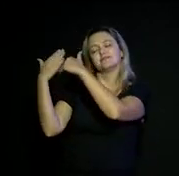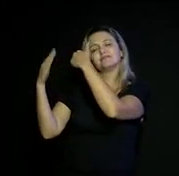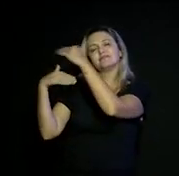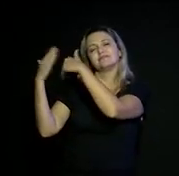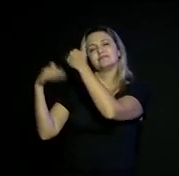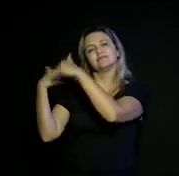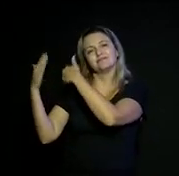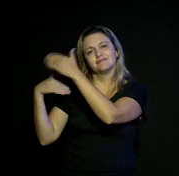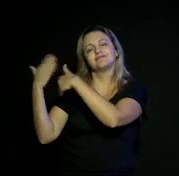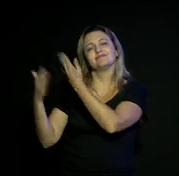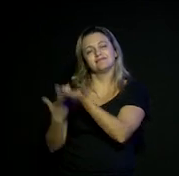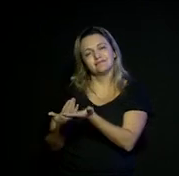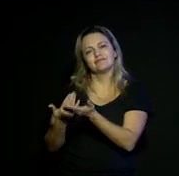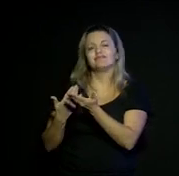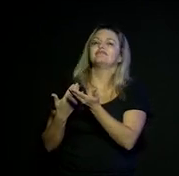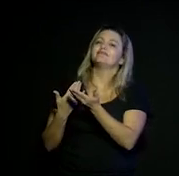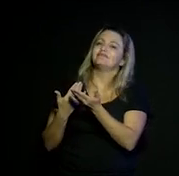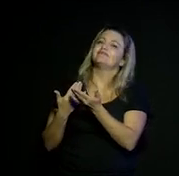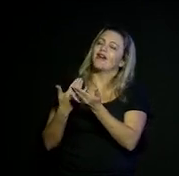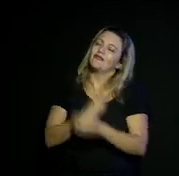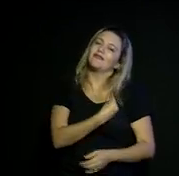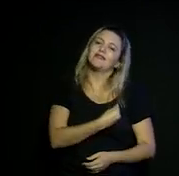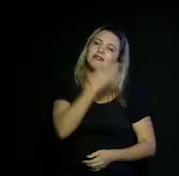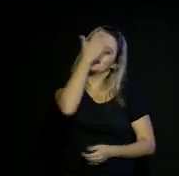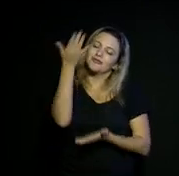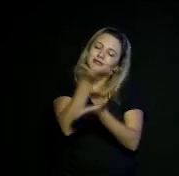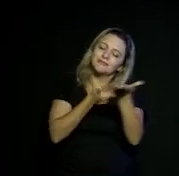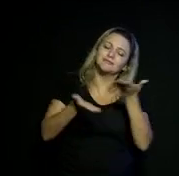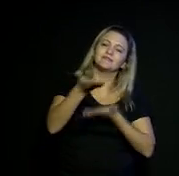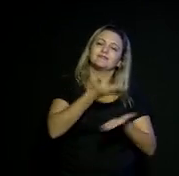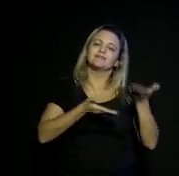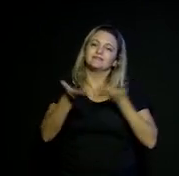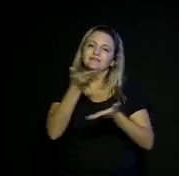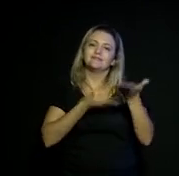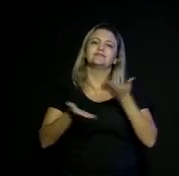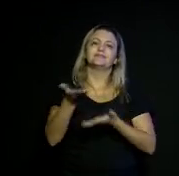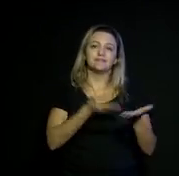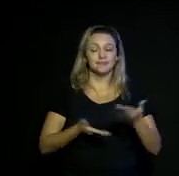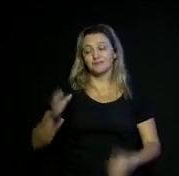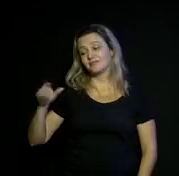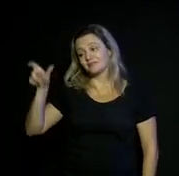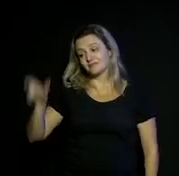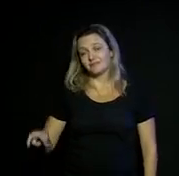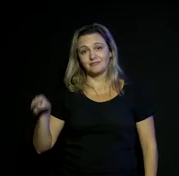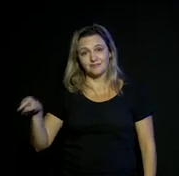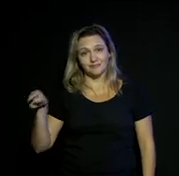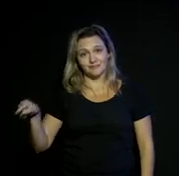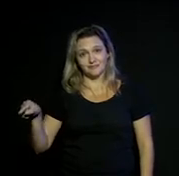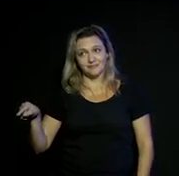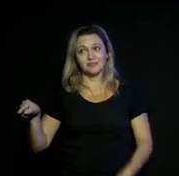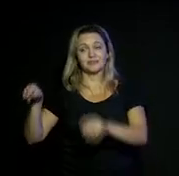tivesse existido na vida delas. Seja fator de soma. E o próprio Cícero dizia uma coisa muito